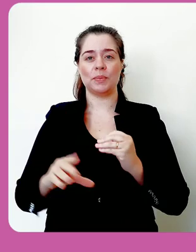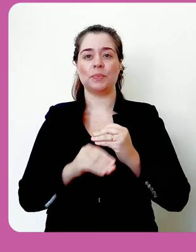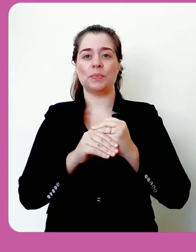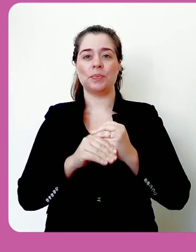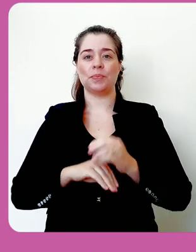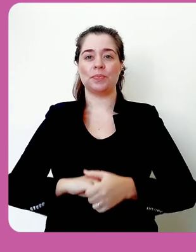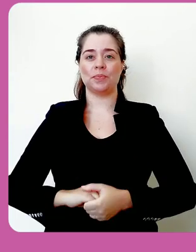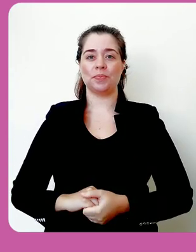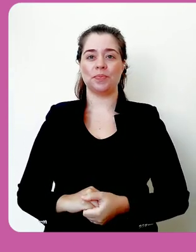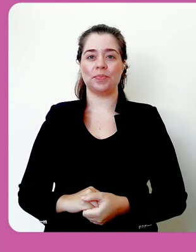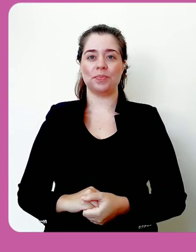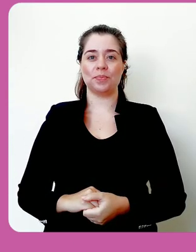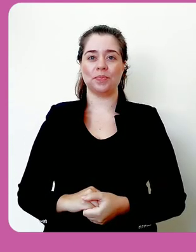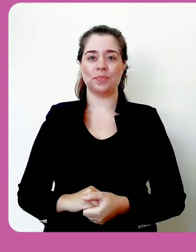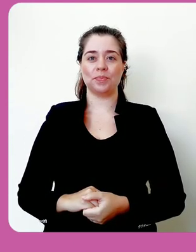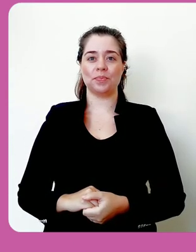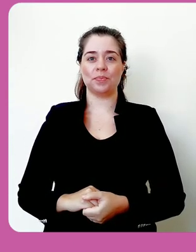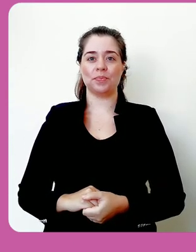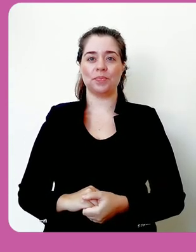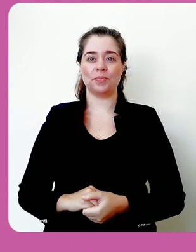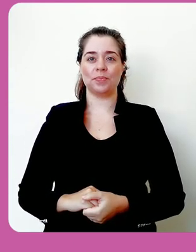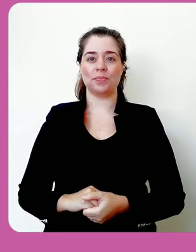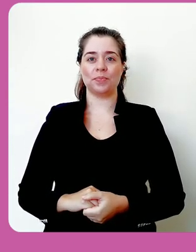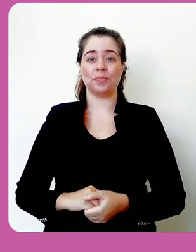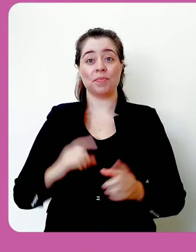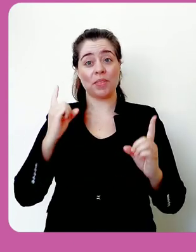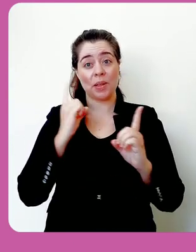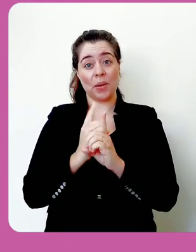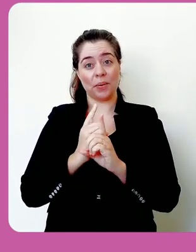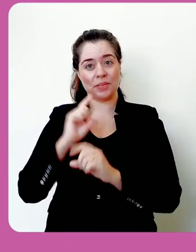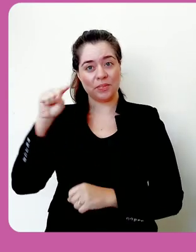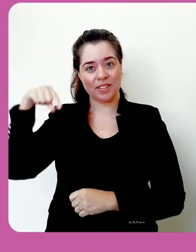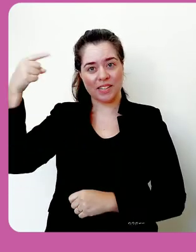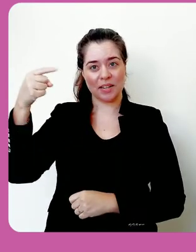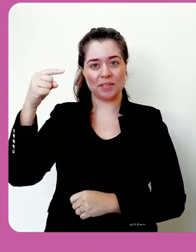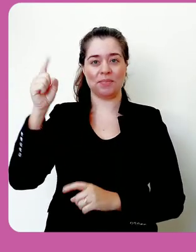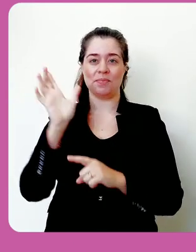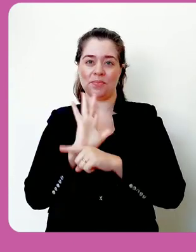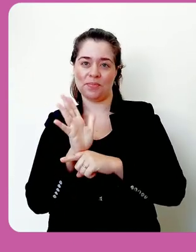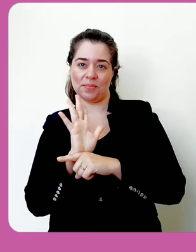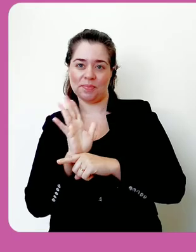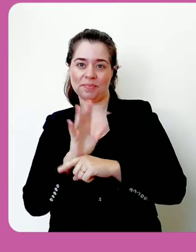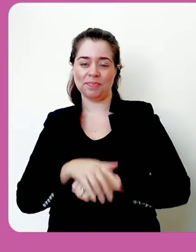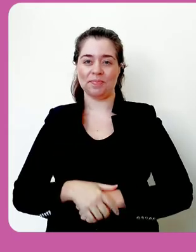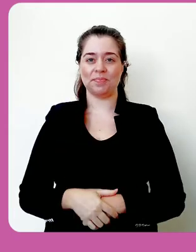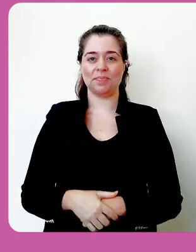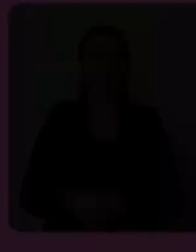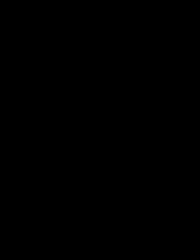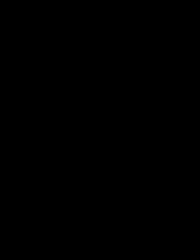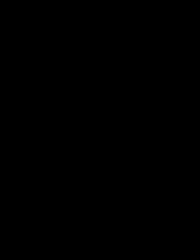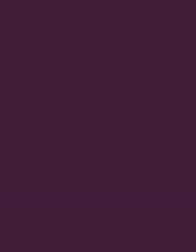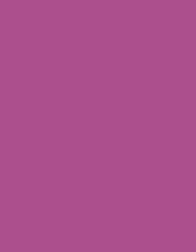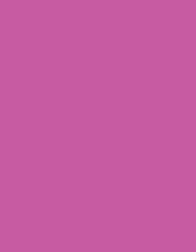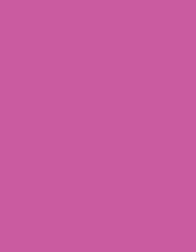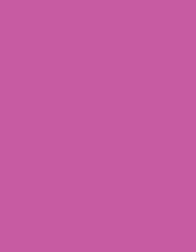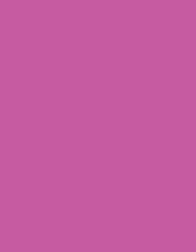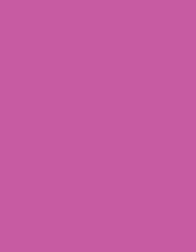foi incluída. Vejo vocês no próximo vídeo.